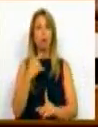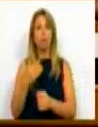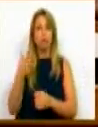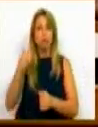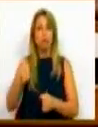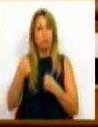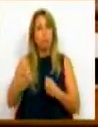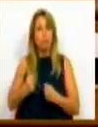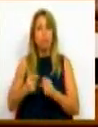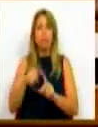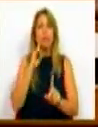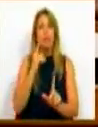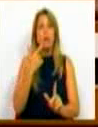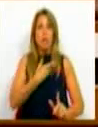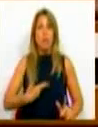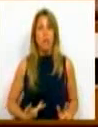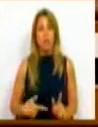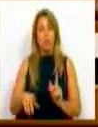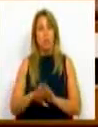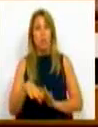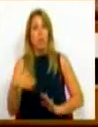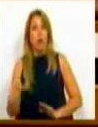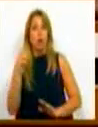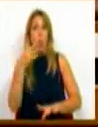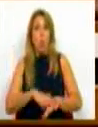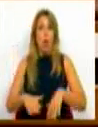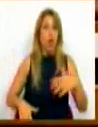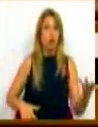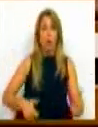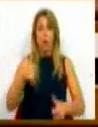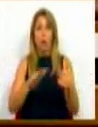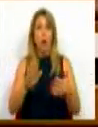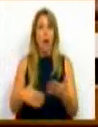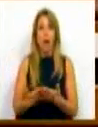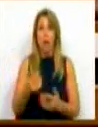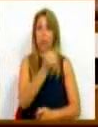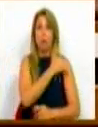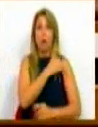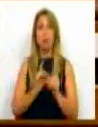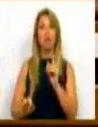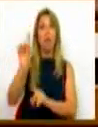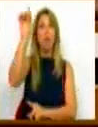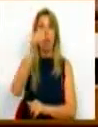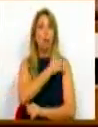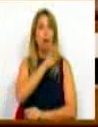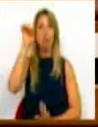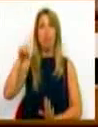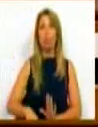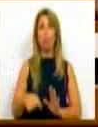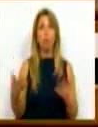no candidato mais à esquerda. Vivam eles no norte ou no sul, na